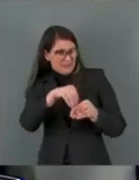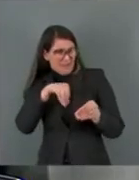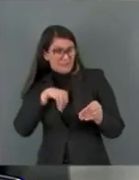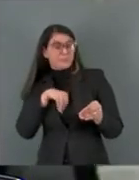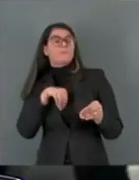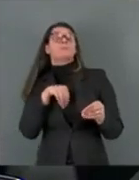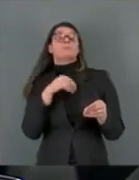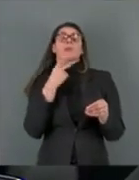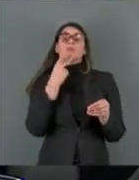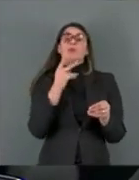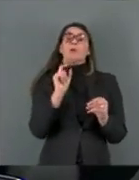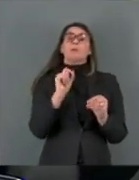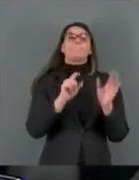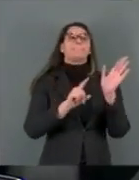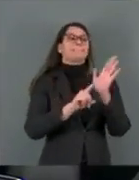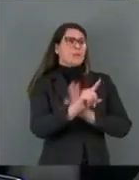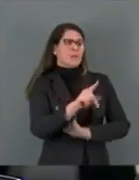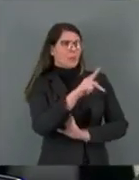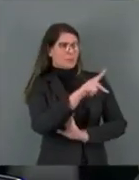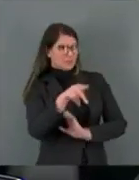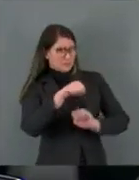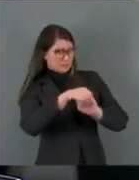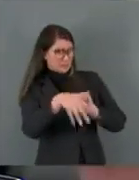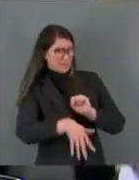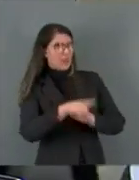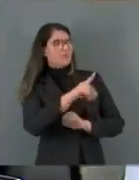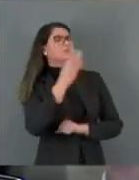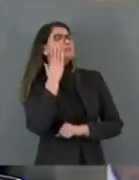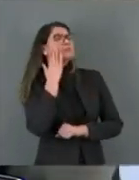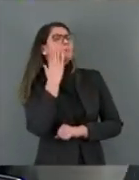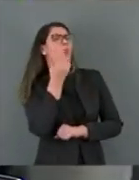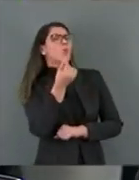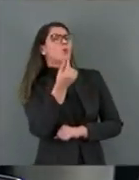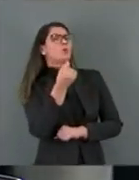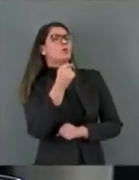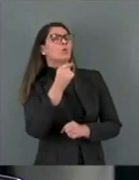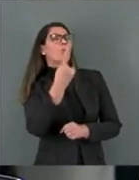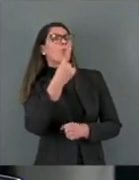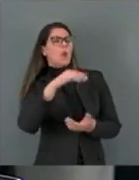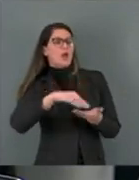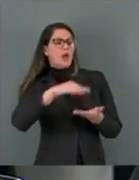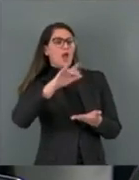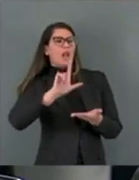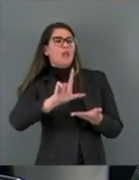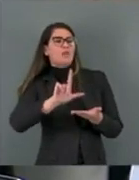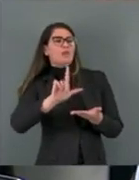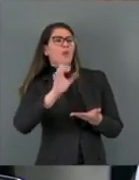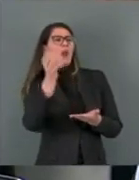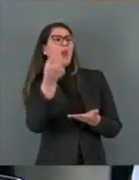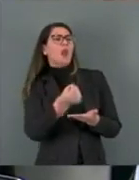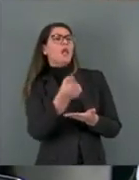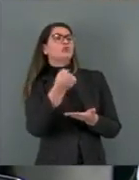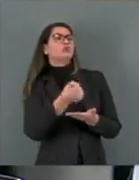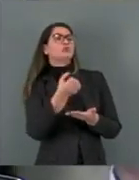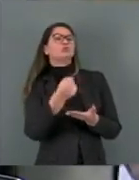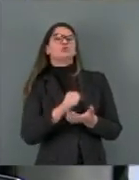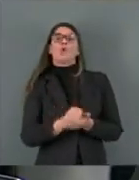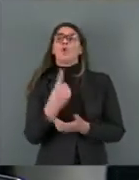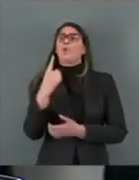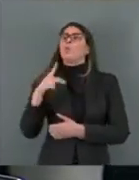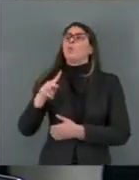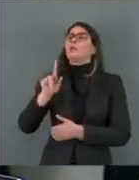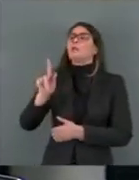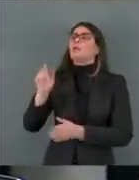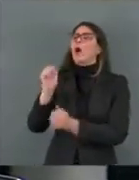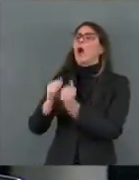Eu queria perguntar ao presidente do Banco Central se ele sabe quanto que custa um litro de leite, quanto que custa um quilo de